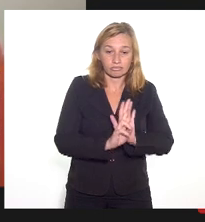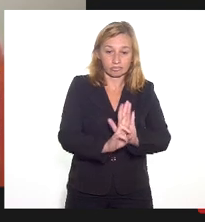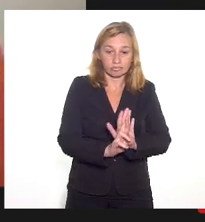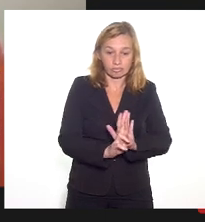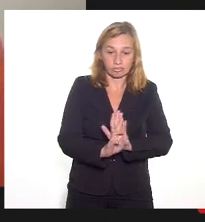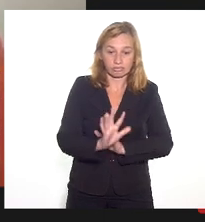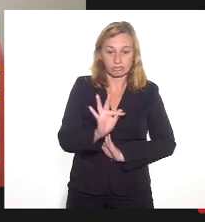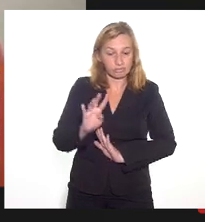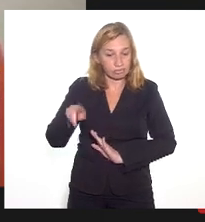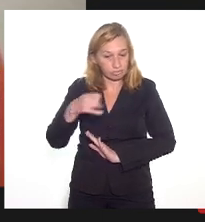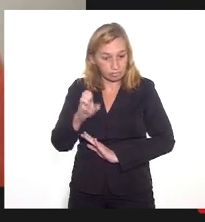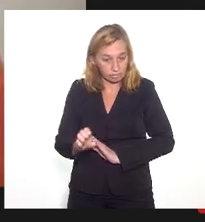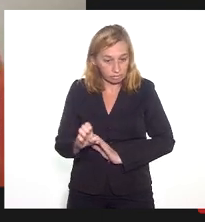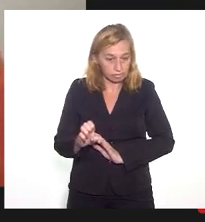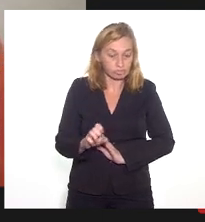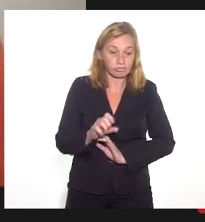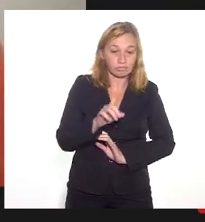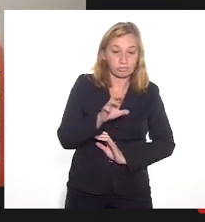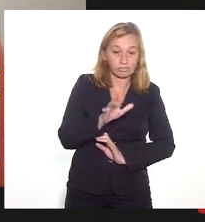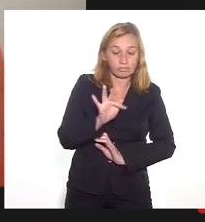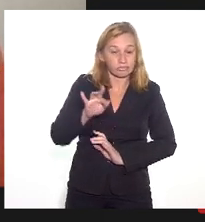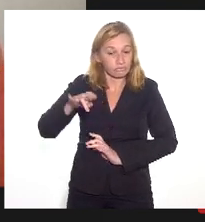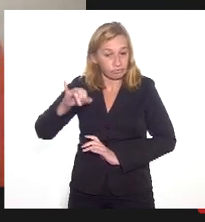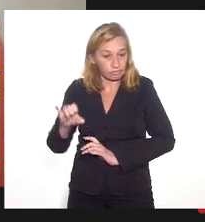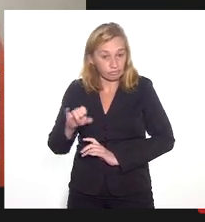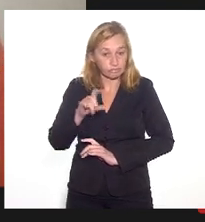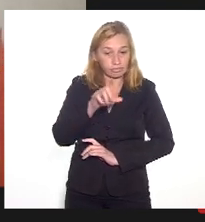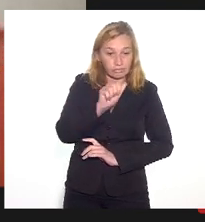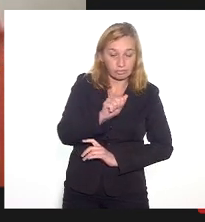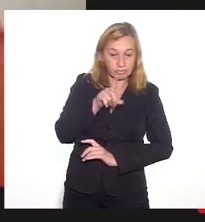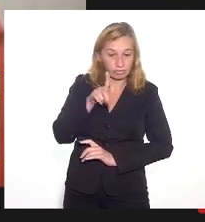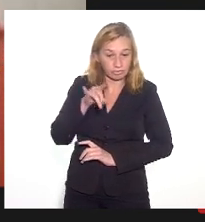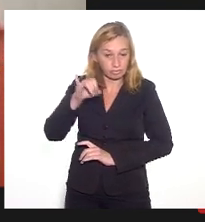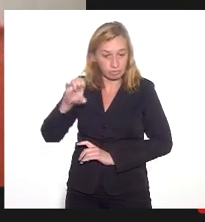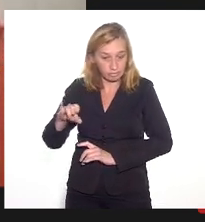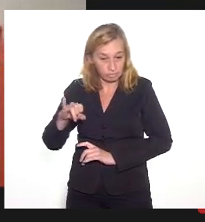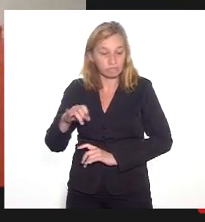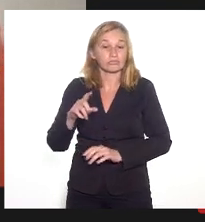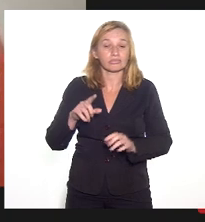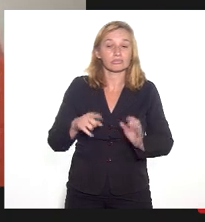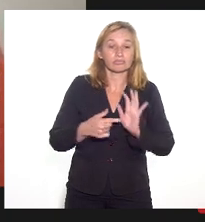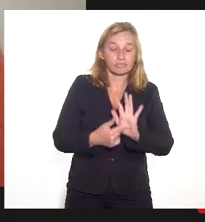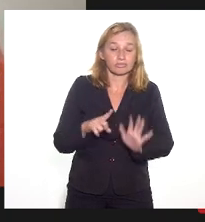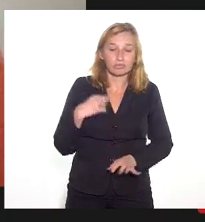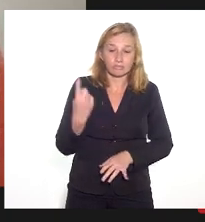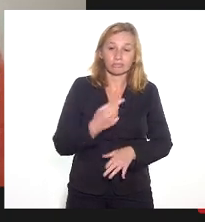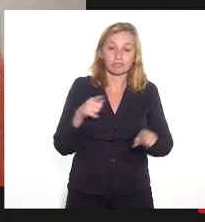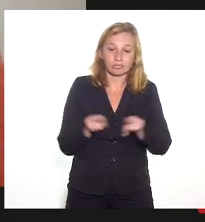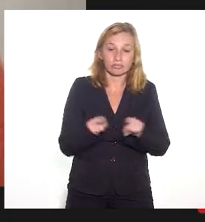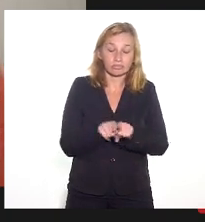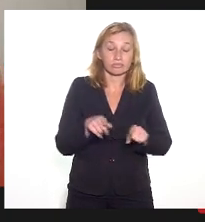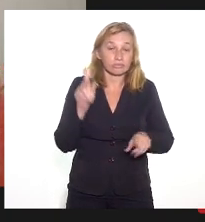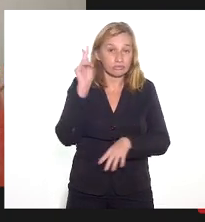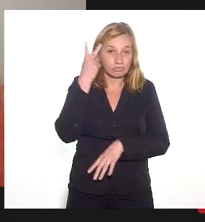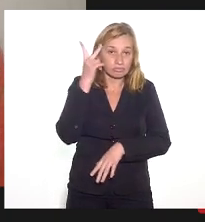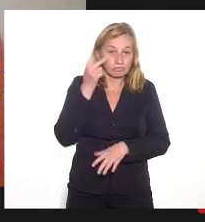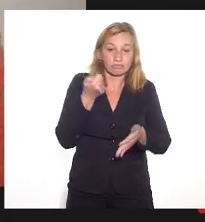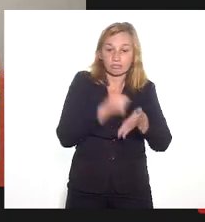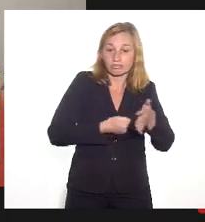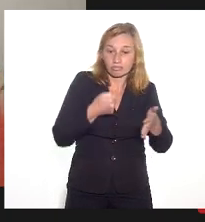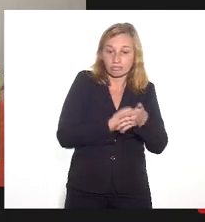da FNDC, do Fale Rio, enfim, da ABI, que traz para a gente também uma luta histórica nesse campo,